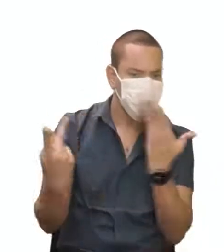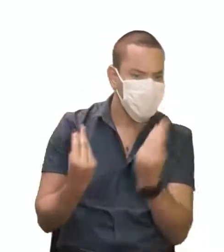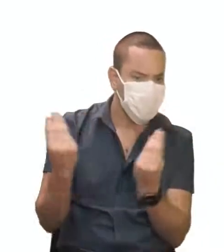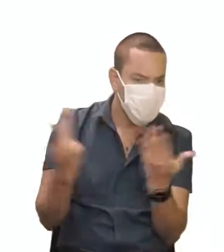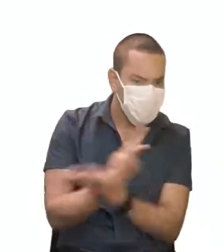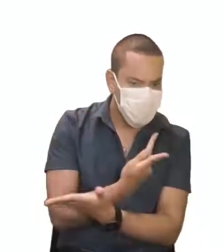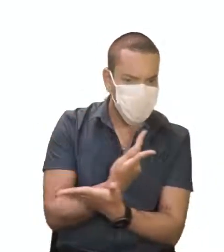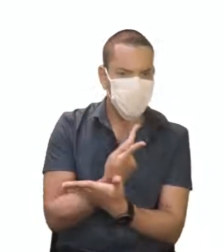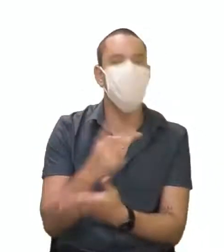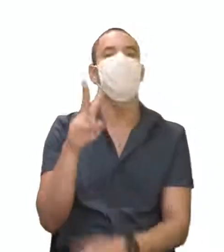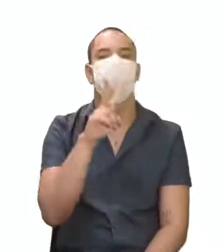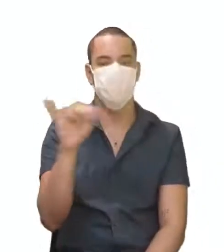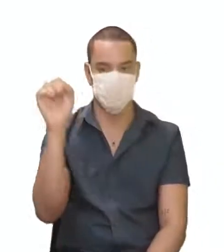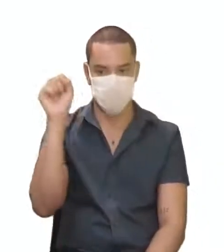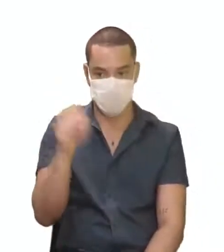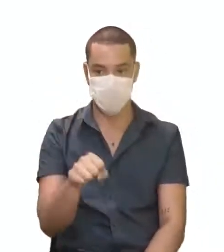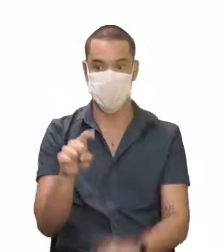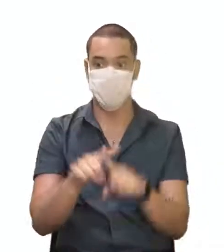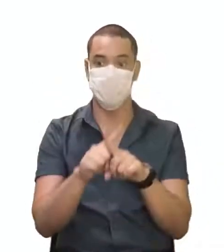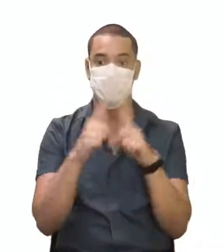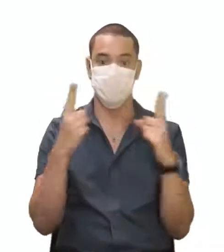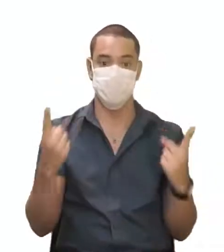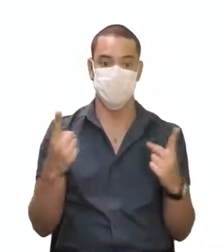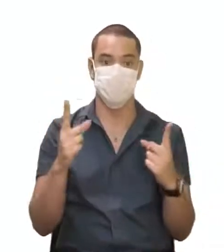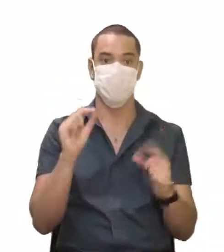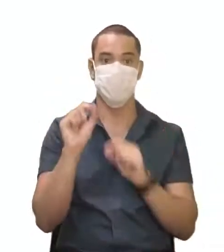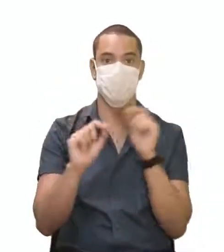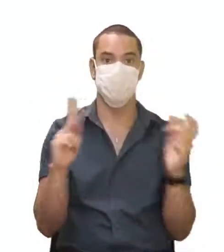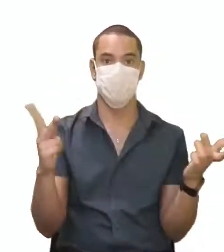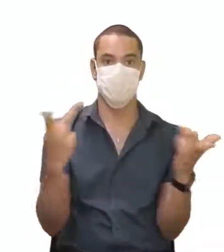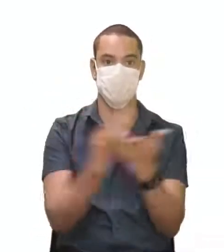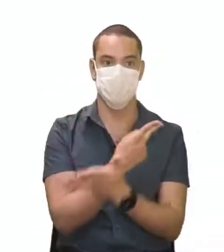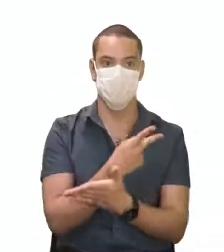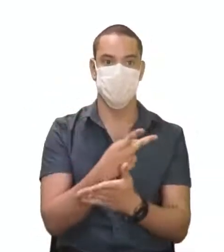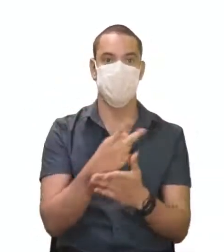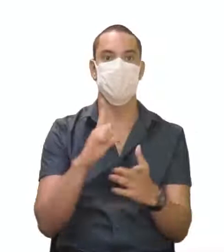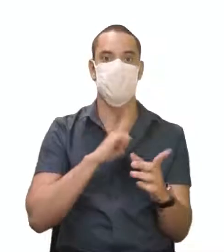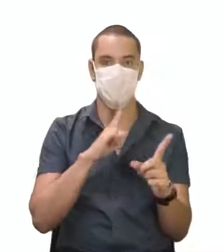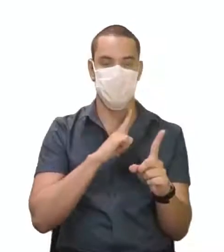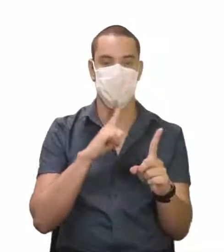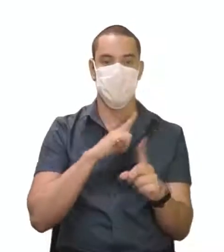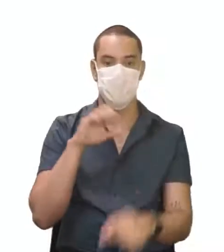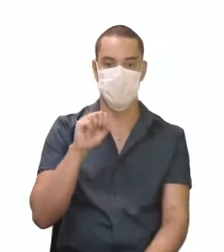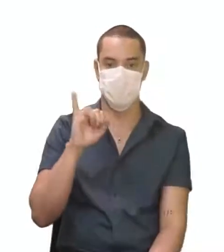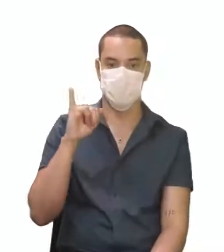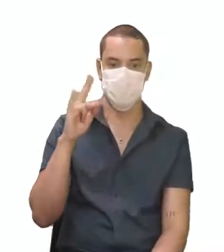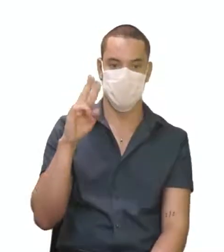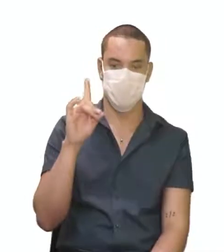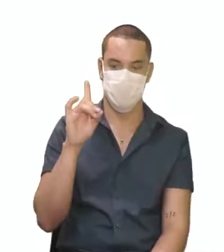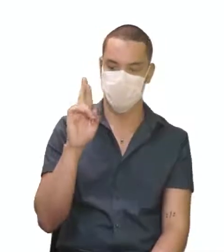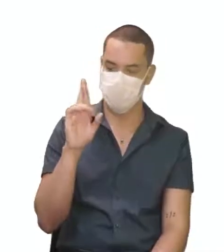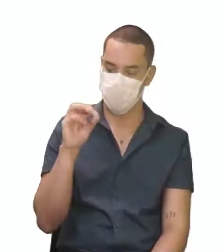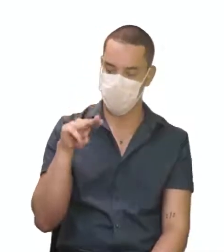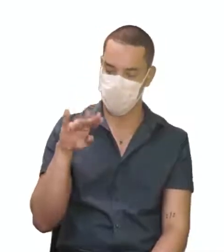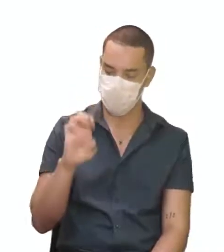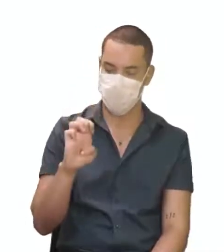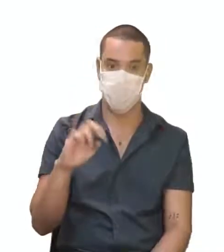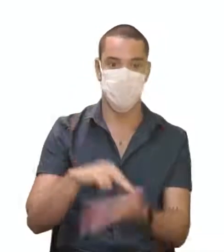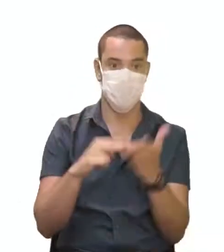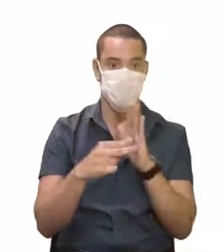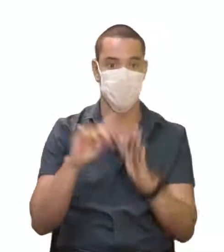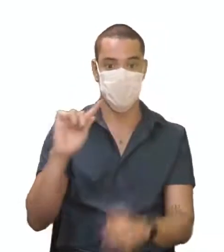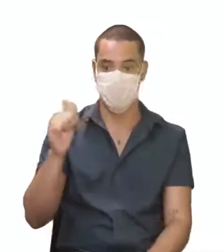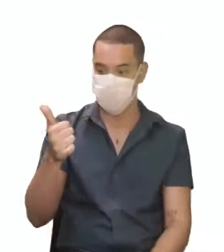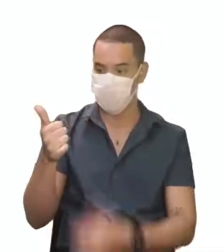mutação? Não, ela vai acontecer as síndromes, tá? As síndromes normalmente são relacionadas a esse período da fase